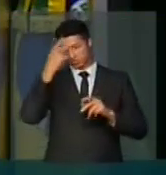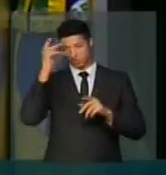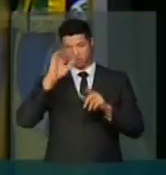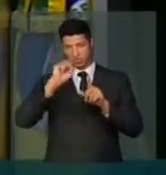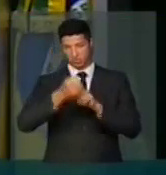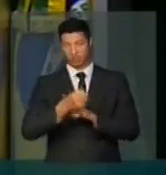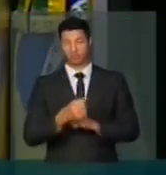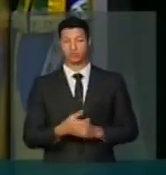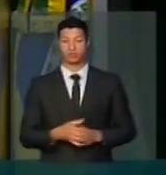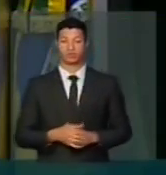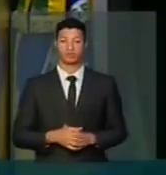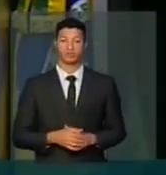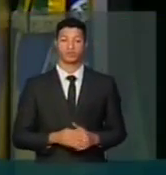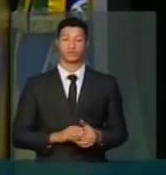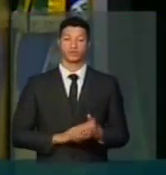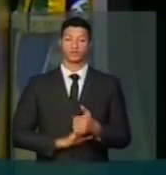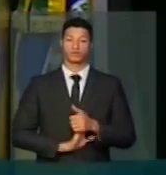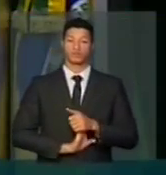sociedade.